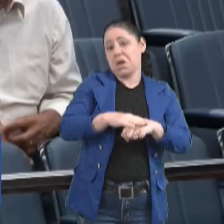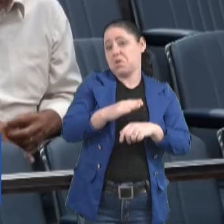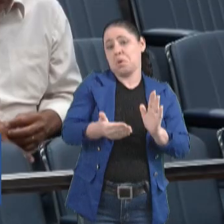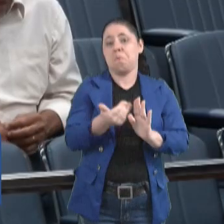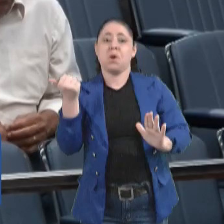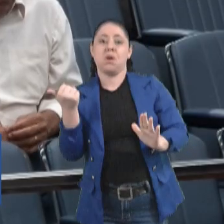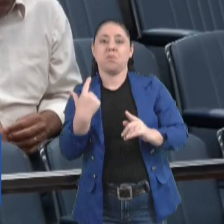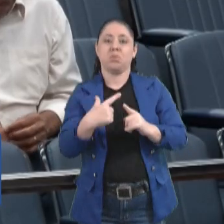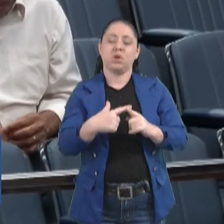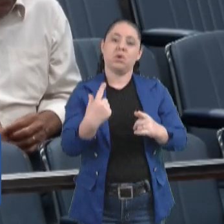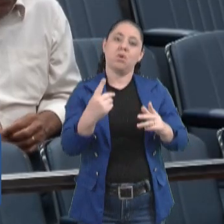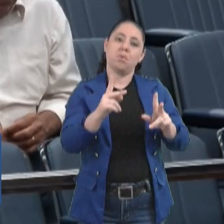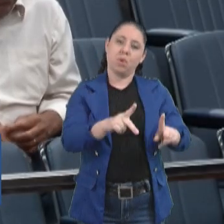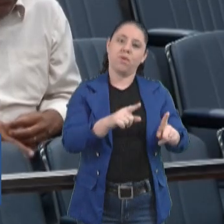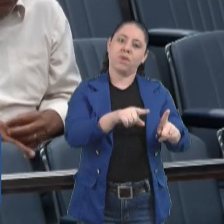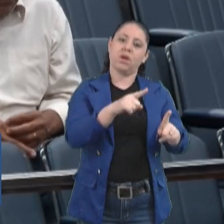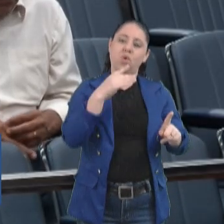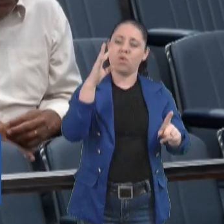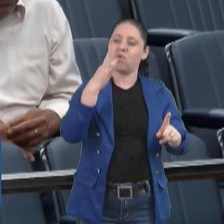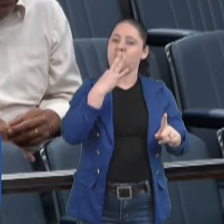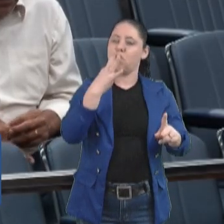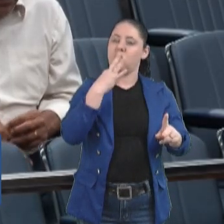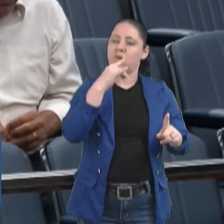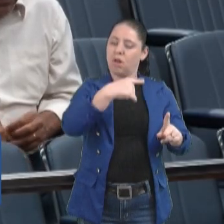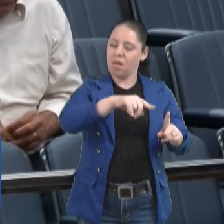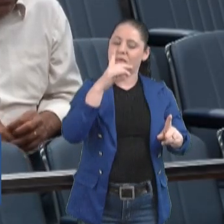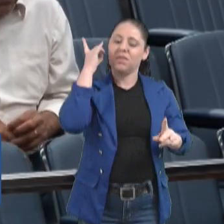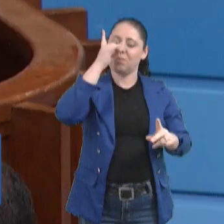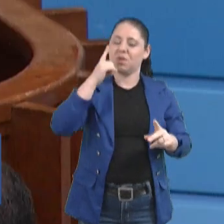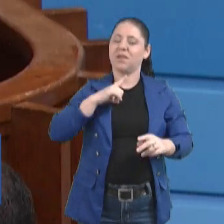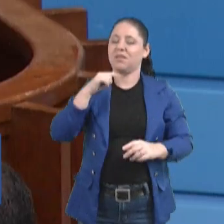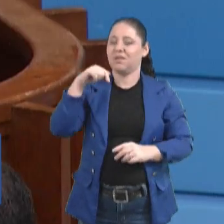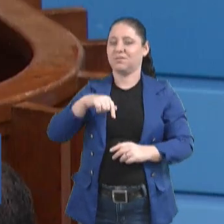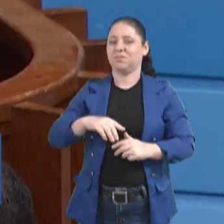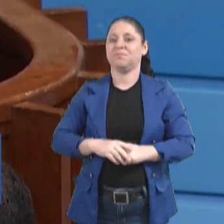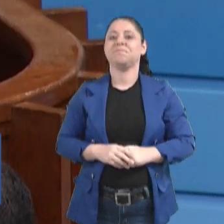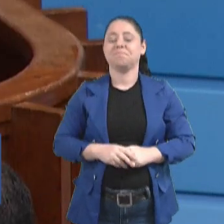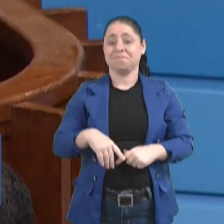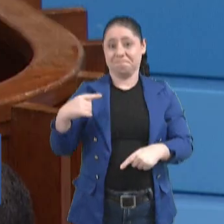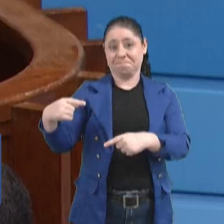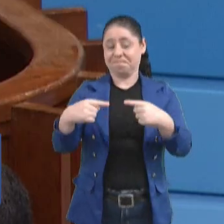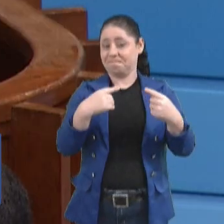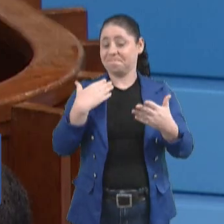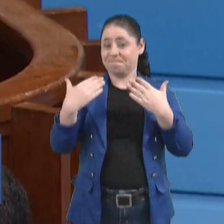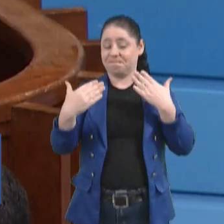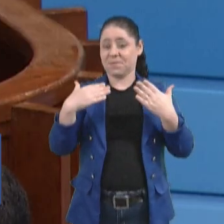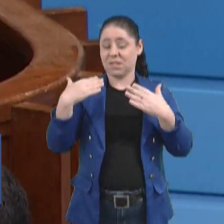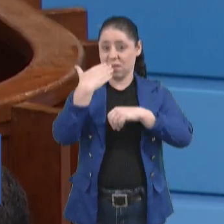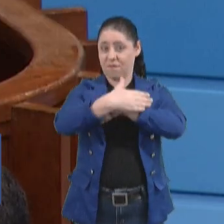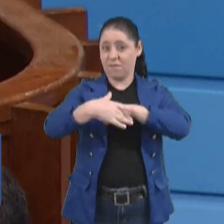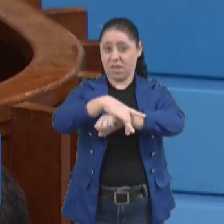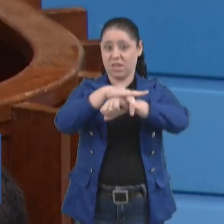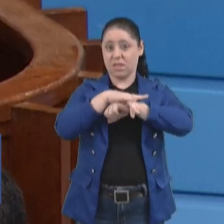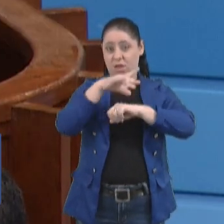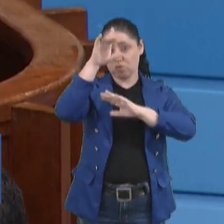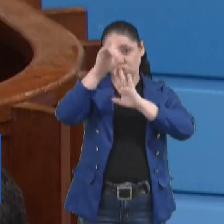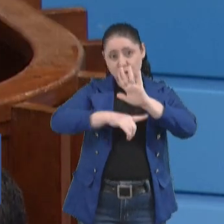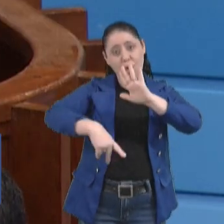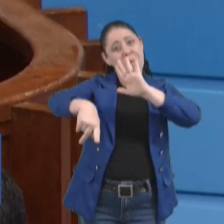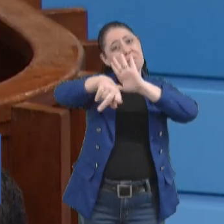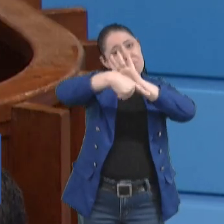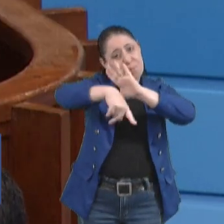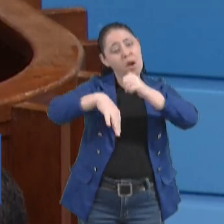povo. O que vocês não vão tirar é o conhecimento dos parlamentares que estão aqui para debater e defender os